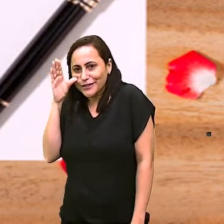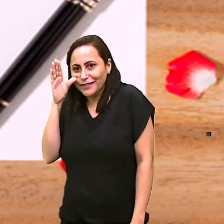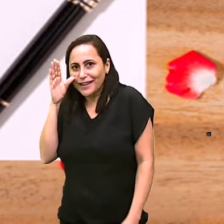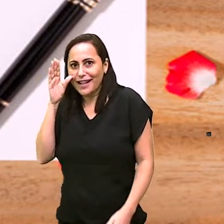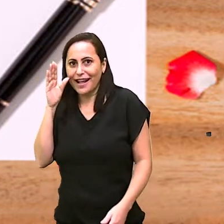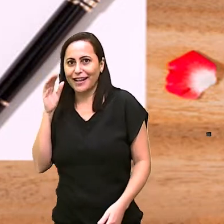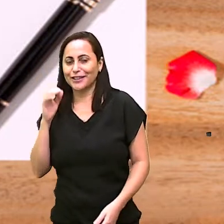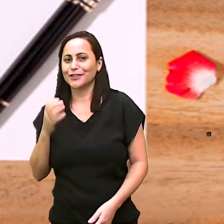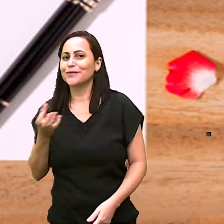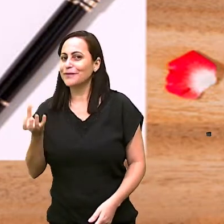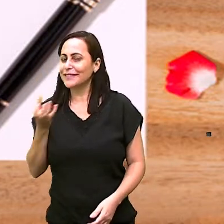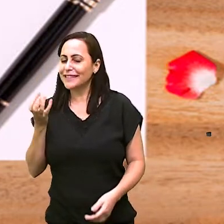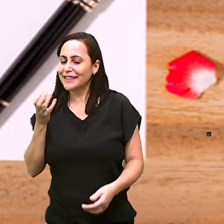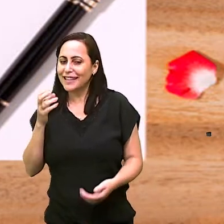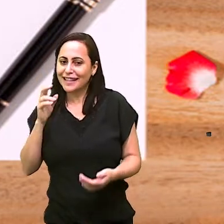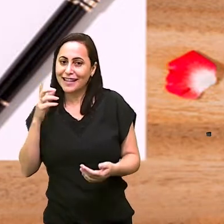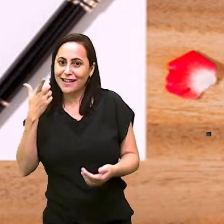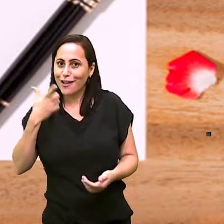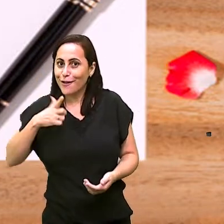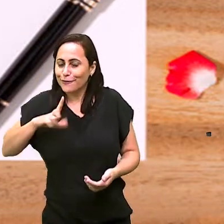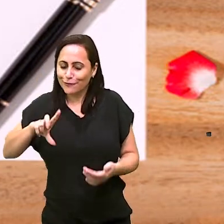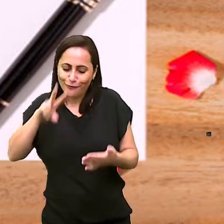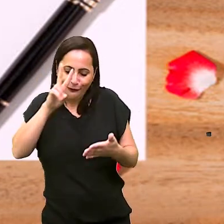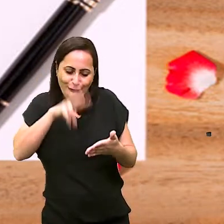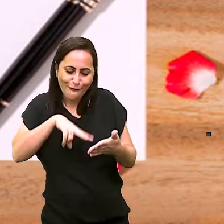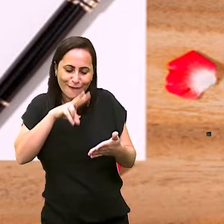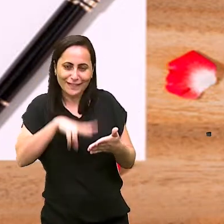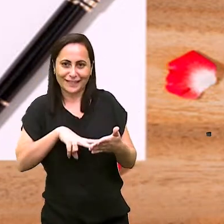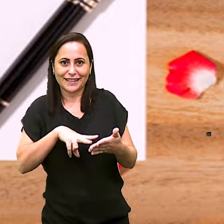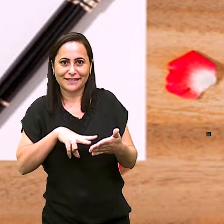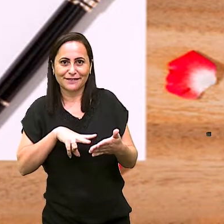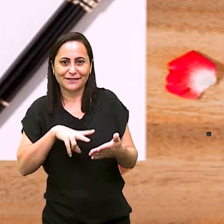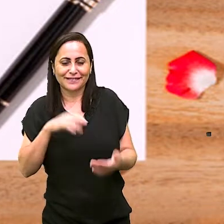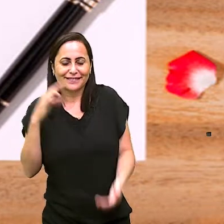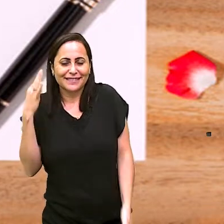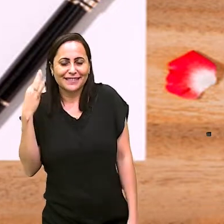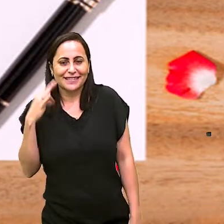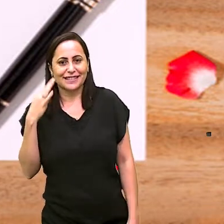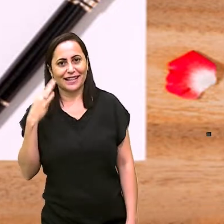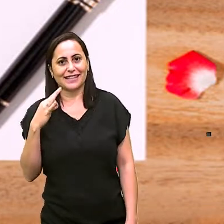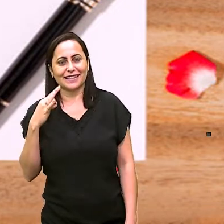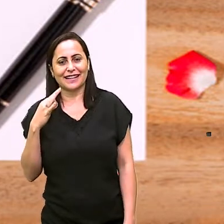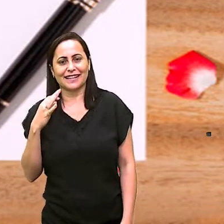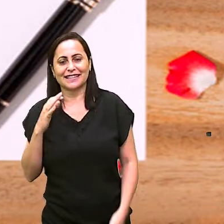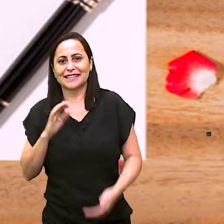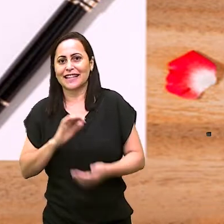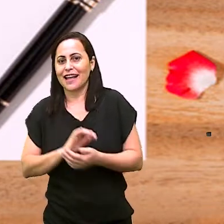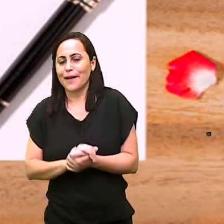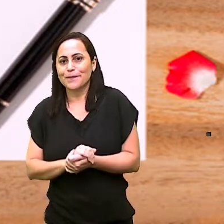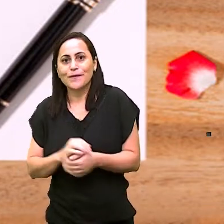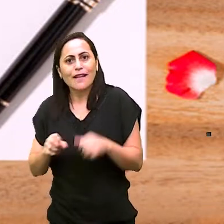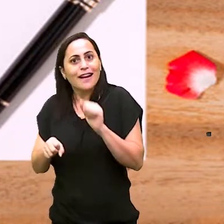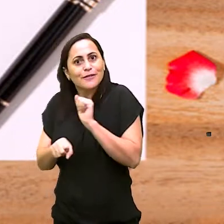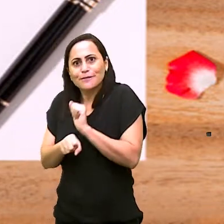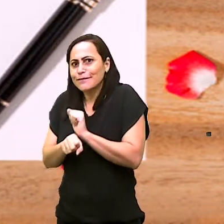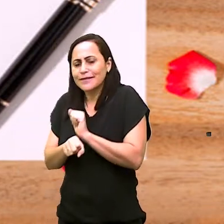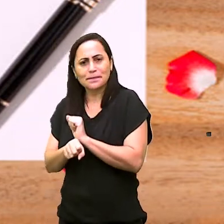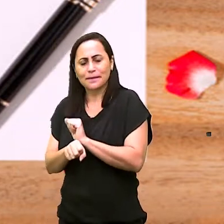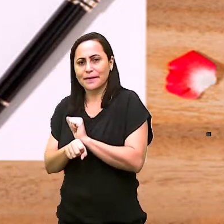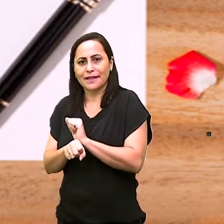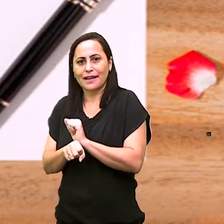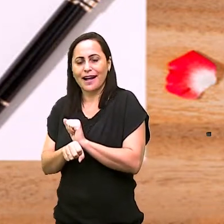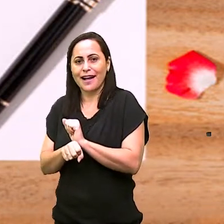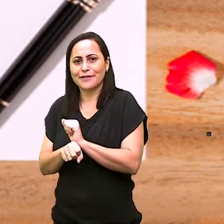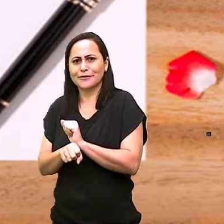certeza. Era uma revelação que ele não estava esperando. Não podia dizer que estivesse